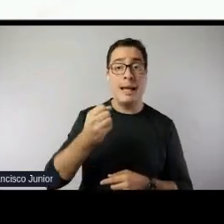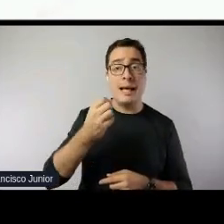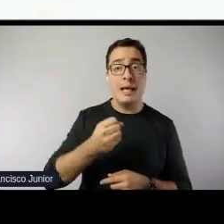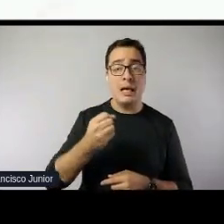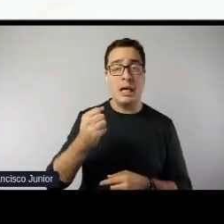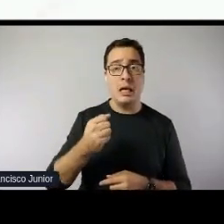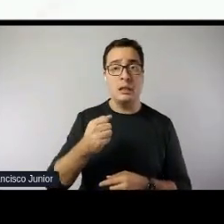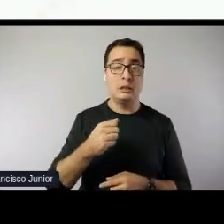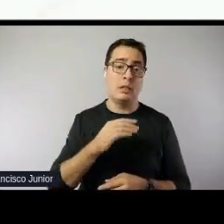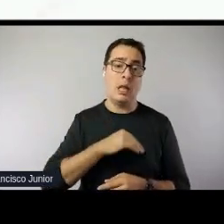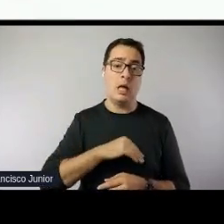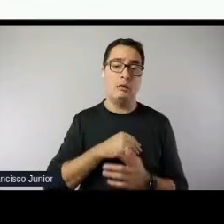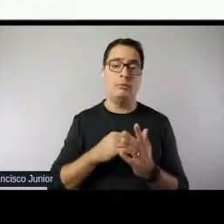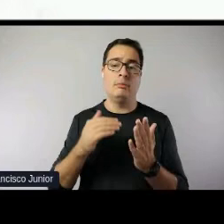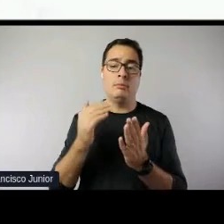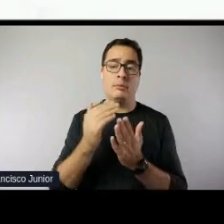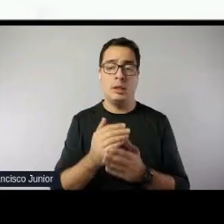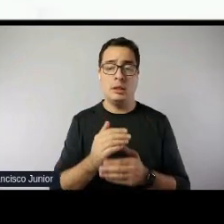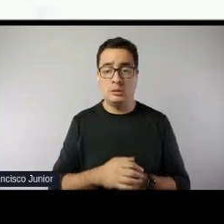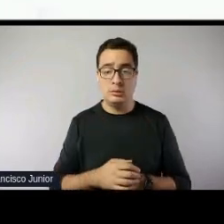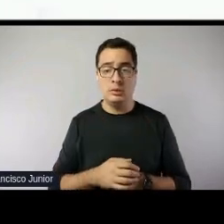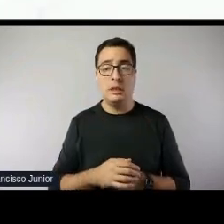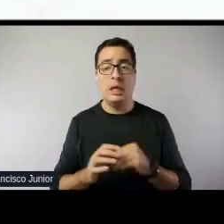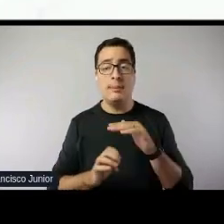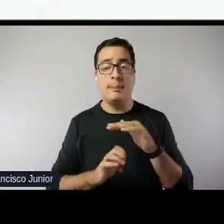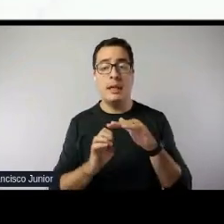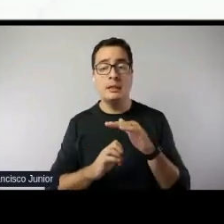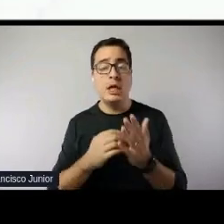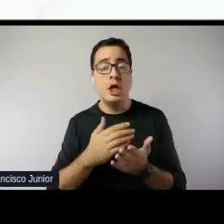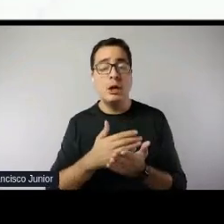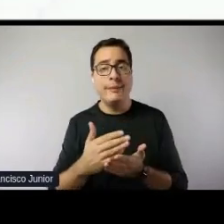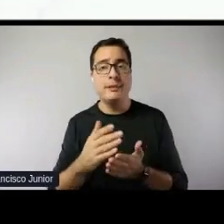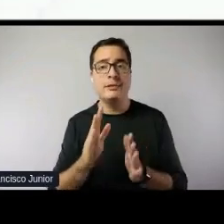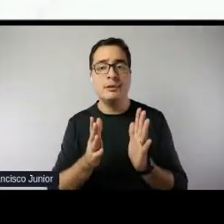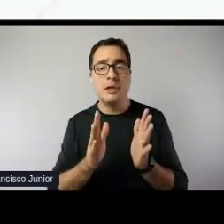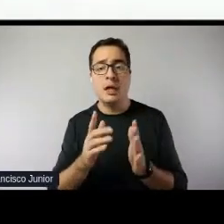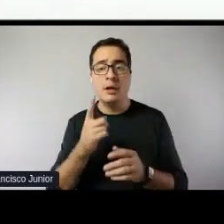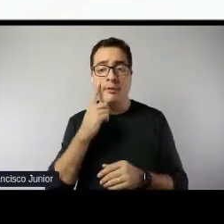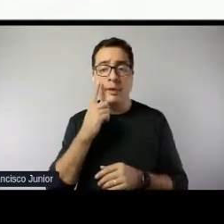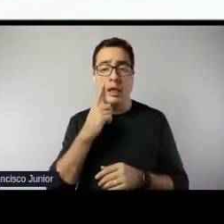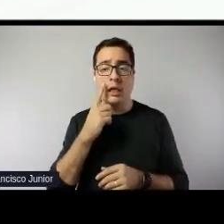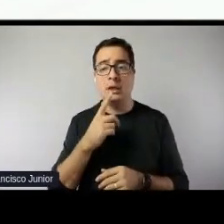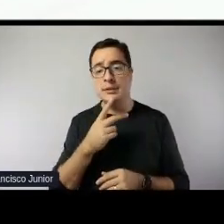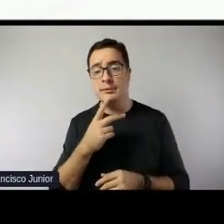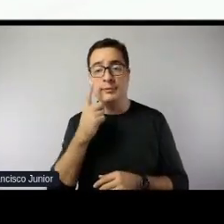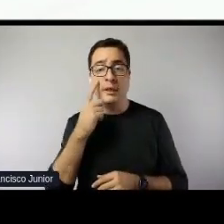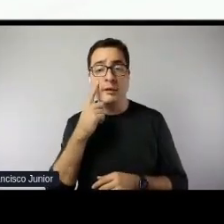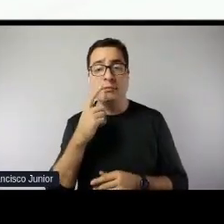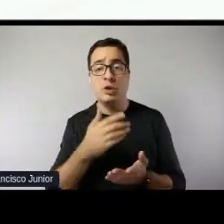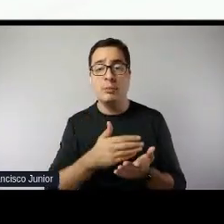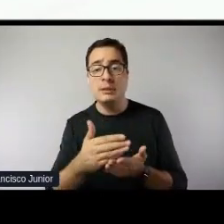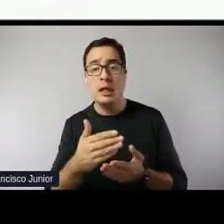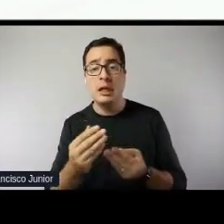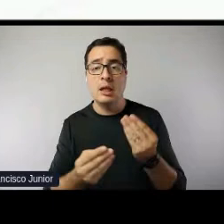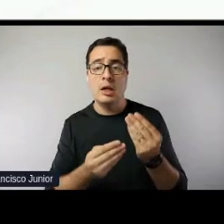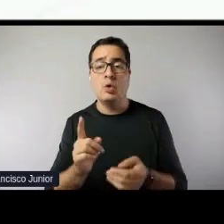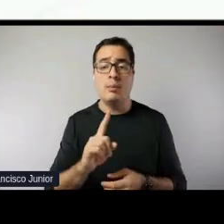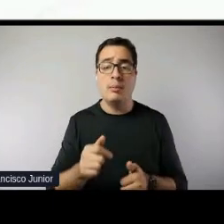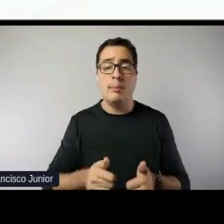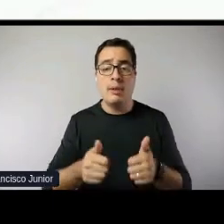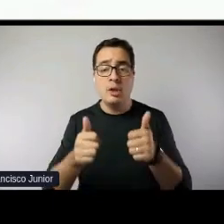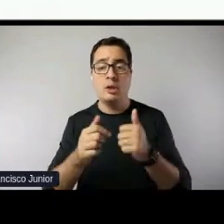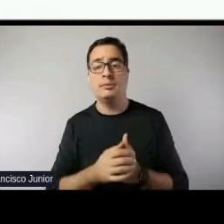recebendo bem mais, né? E aí, a partir disso, a empresa já consegue tomar pontos de iniciativa, né, para melhoria na casa.